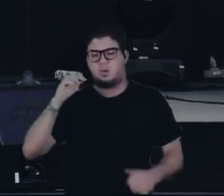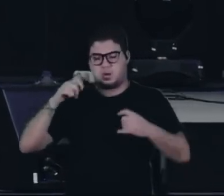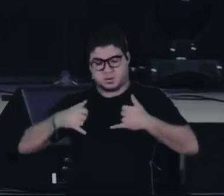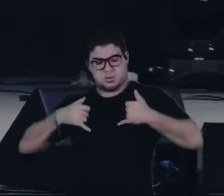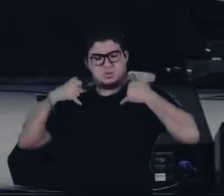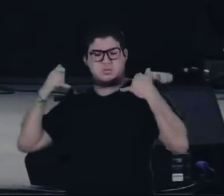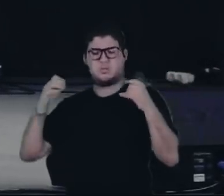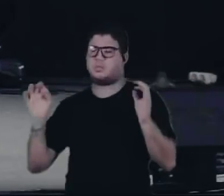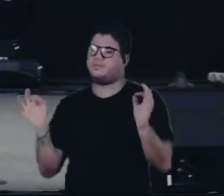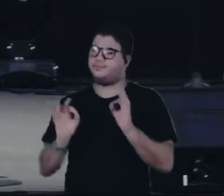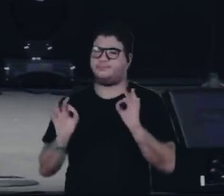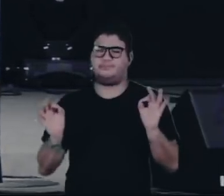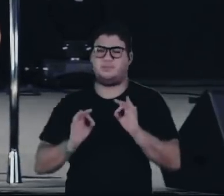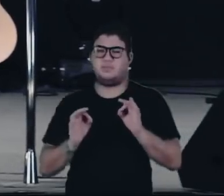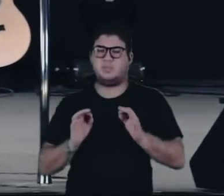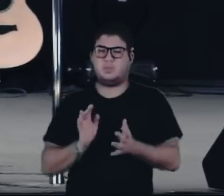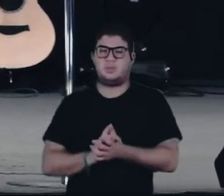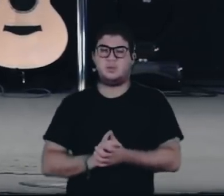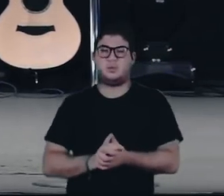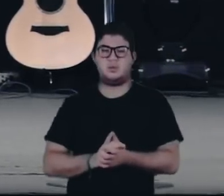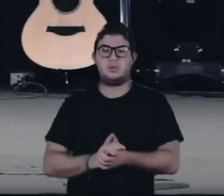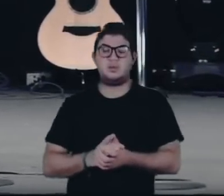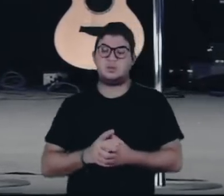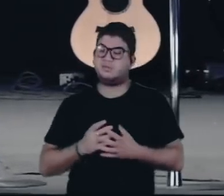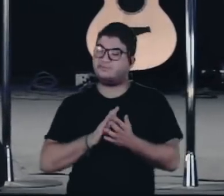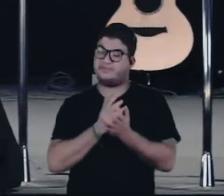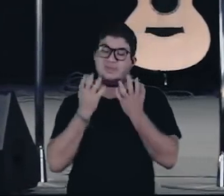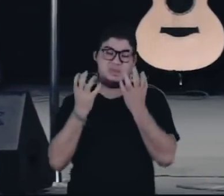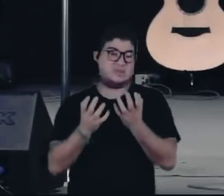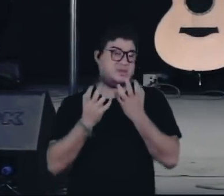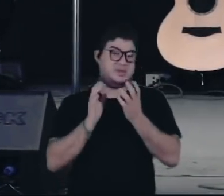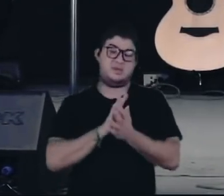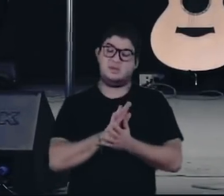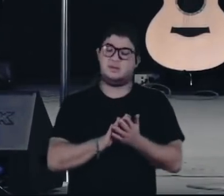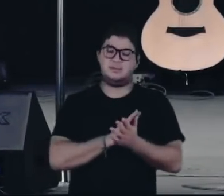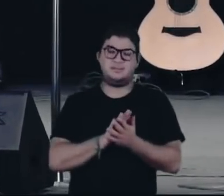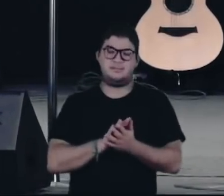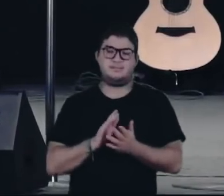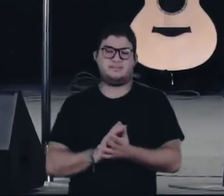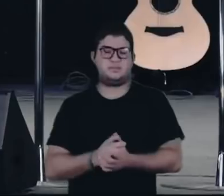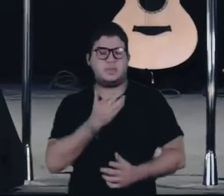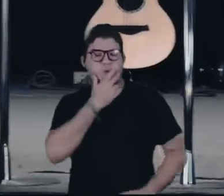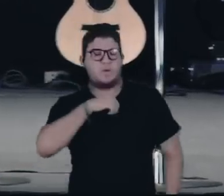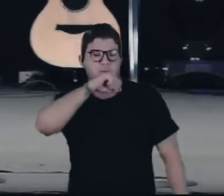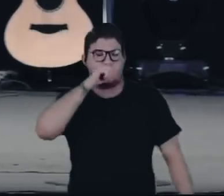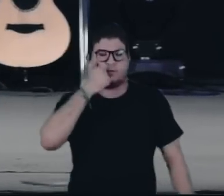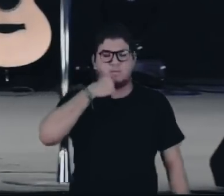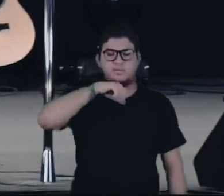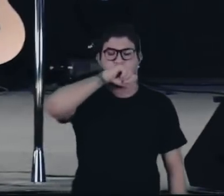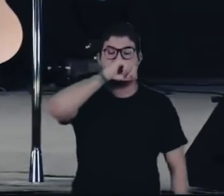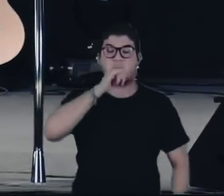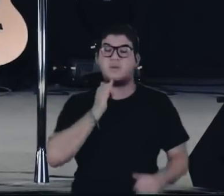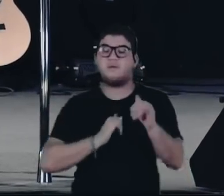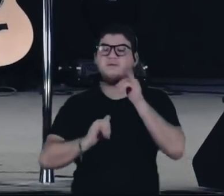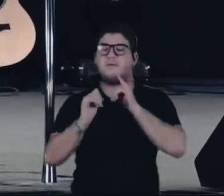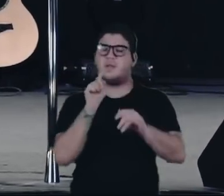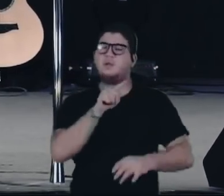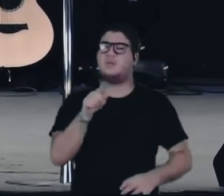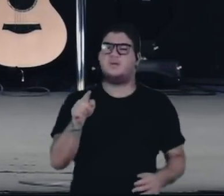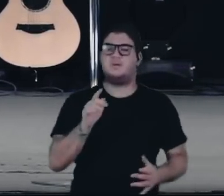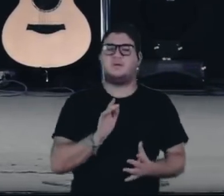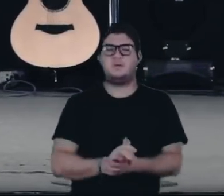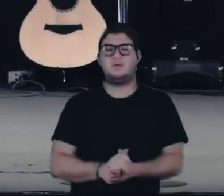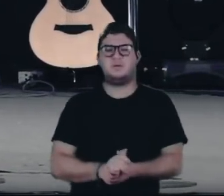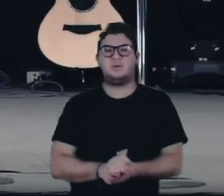E às vezes até mesmo sem intenção dos nossos pais. Talvez você já ouviu sua mãe colocando